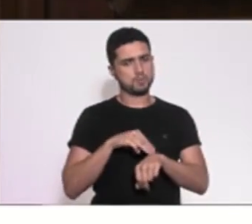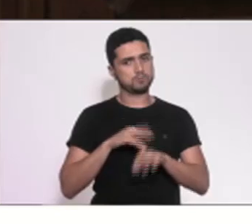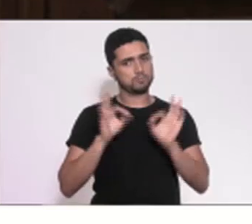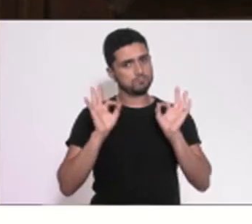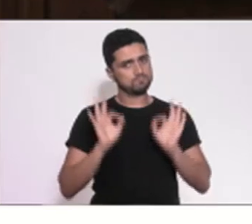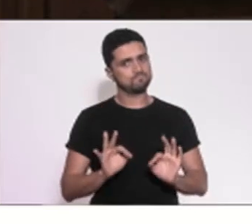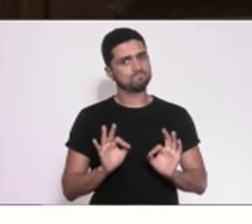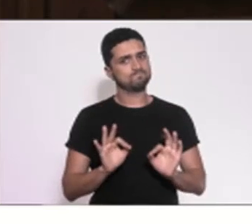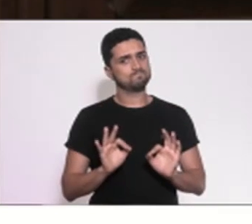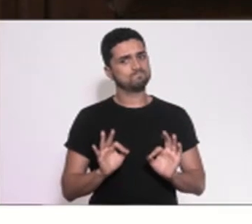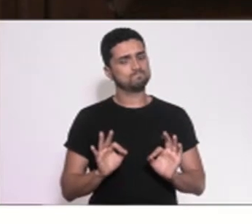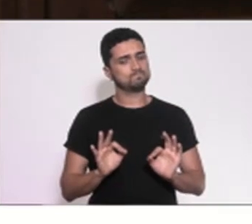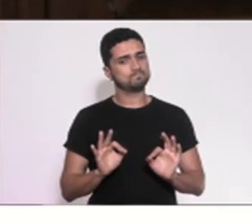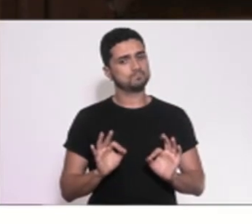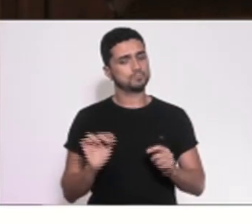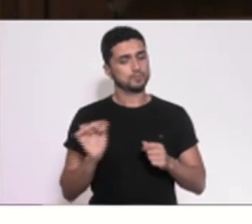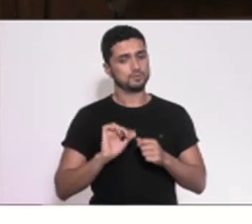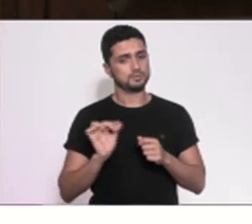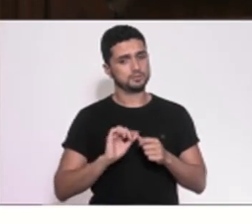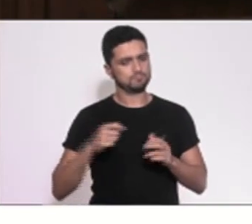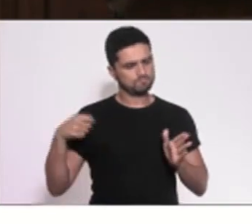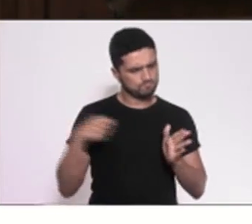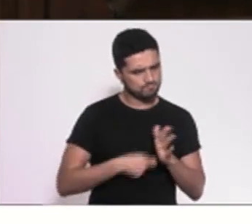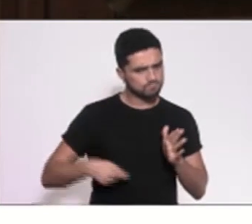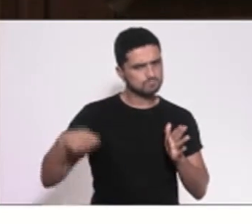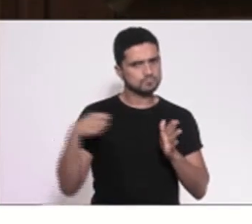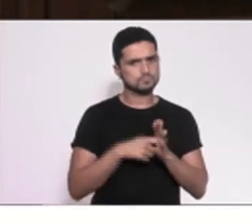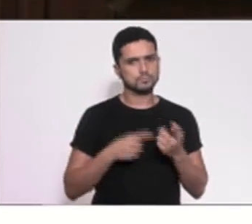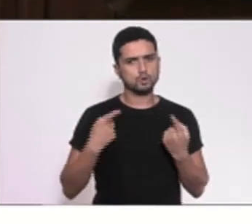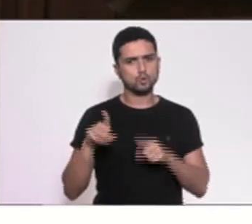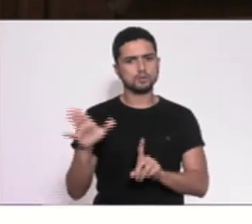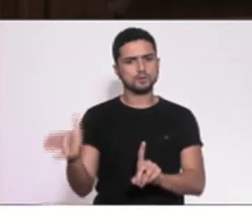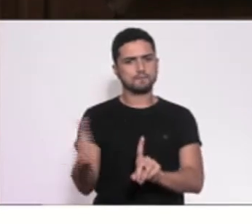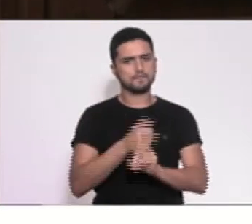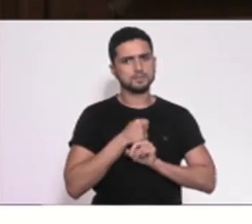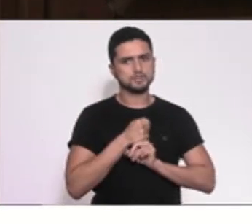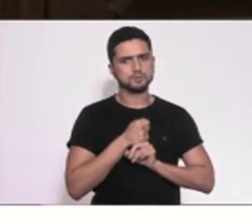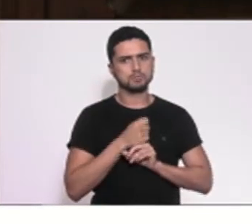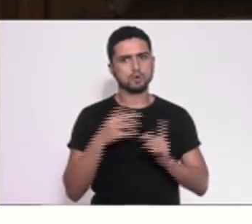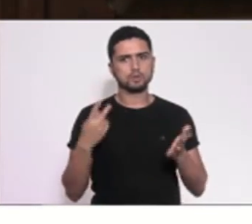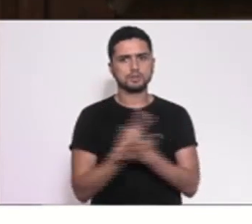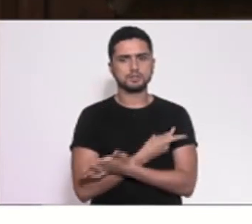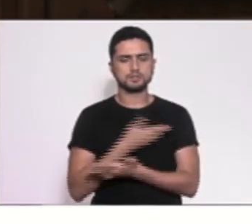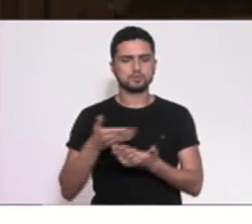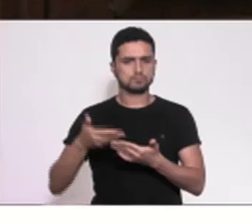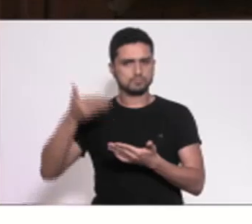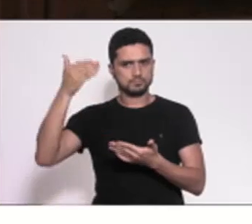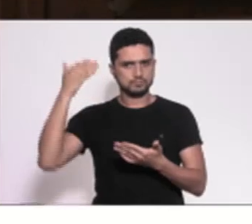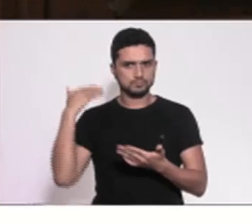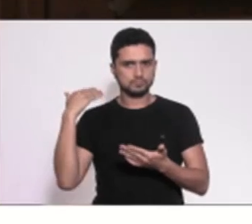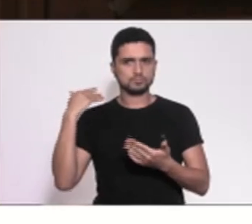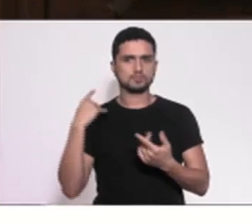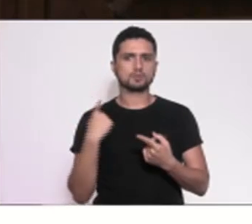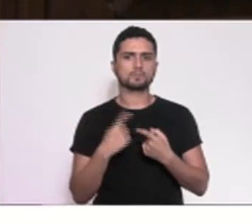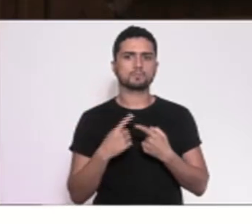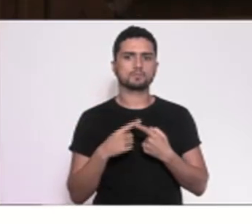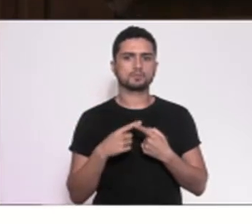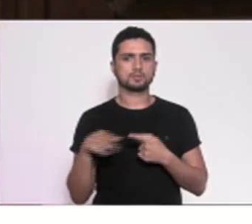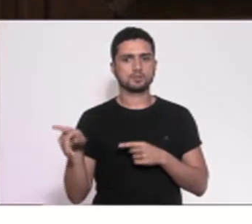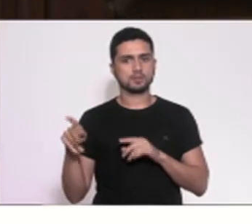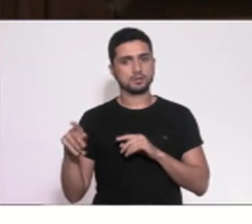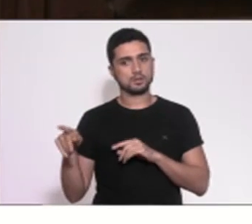dos preceitos ditatoriais e fascistas que ocorreram lá atrás por parte do